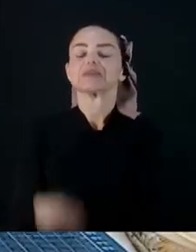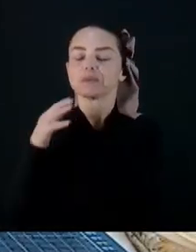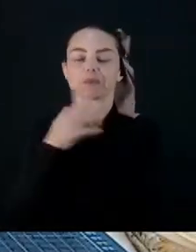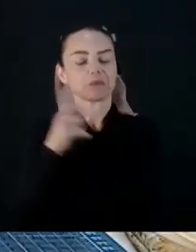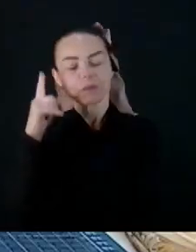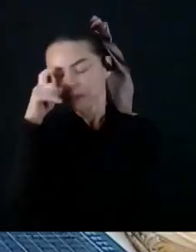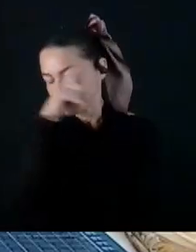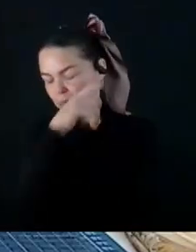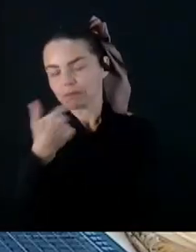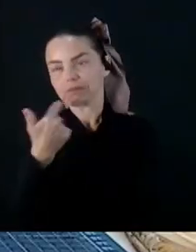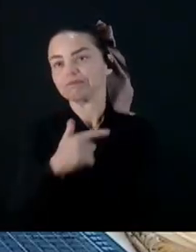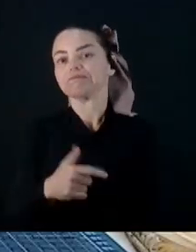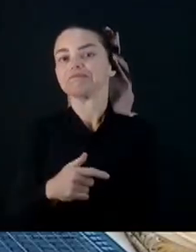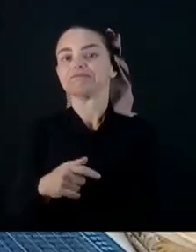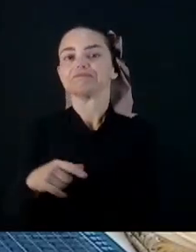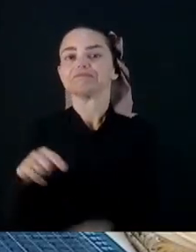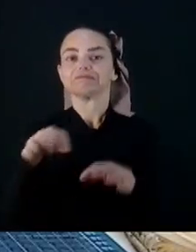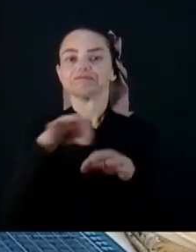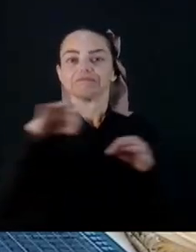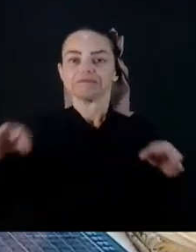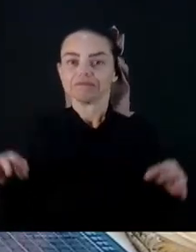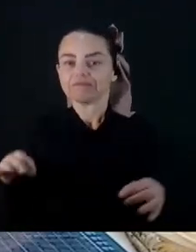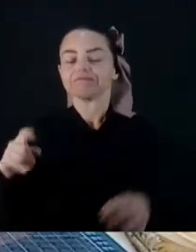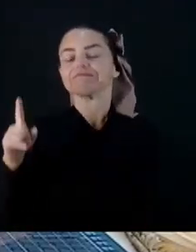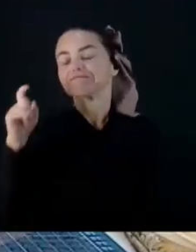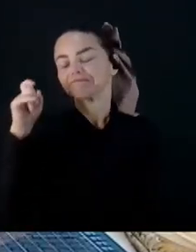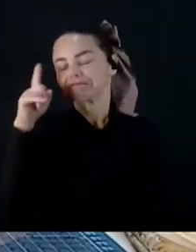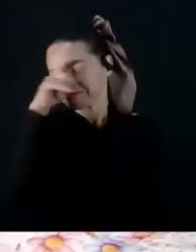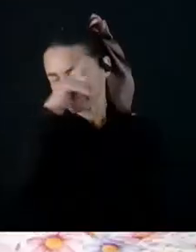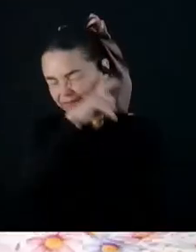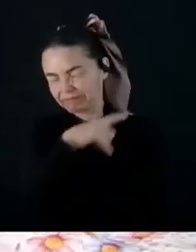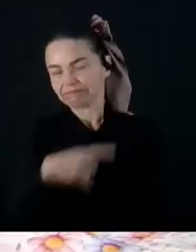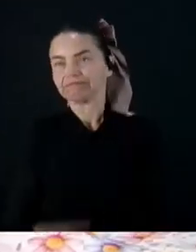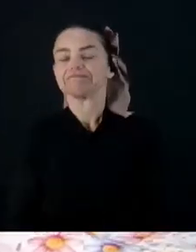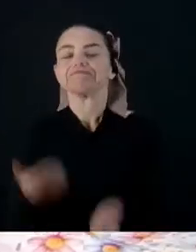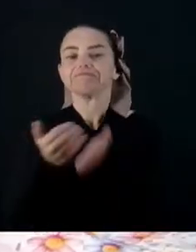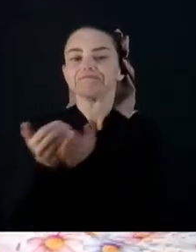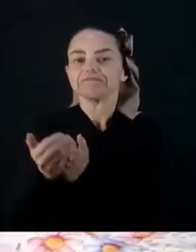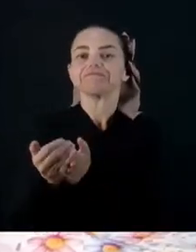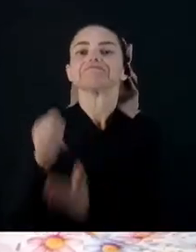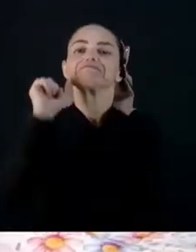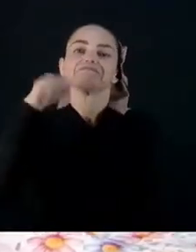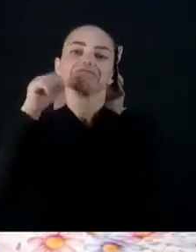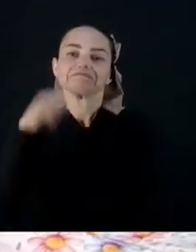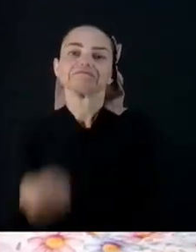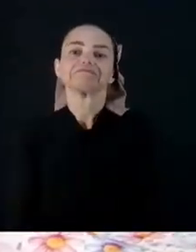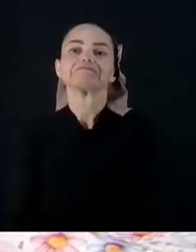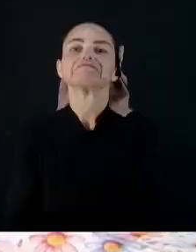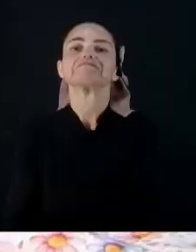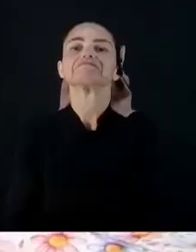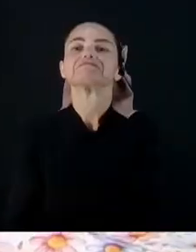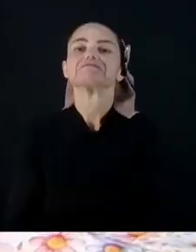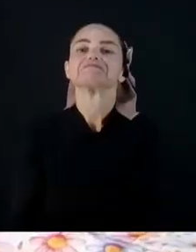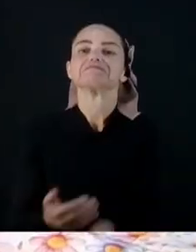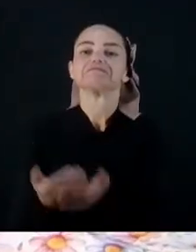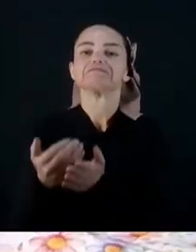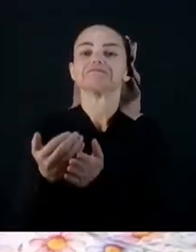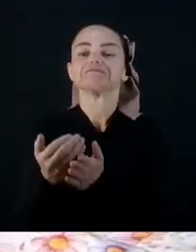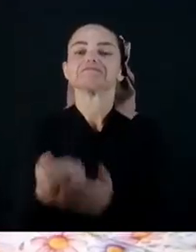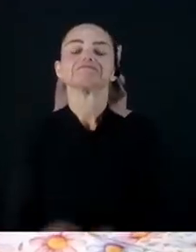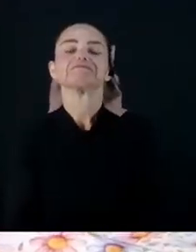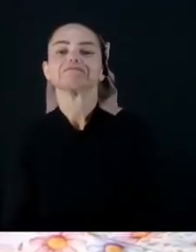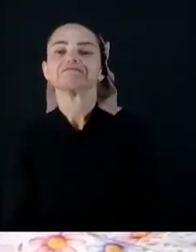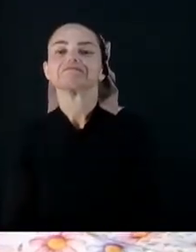zíper é uma parte de dificuldade na hora de costurar? Pra quem tá iniciando, Uhum. né? Pra quem tá iniciando, sim. Então, eu